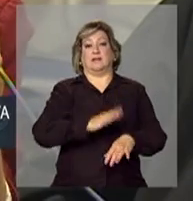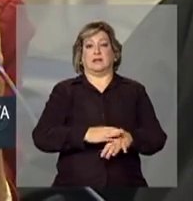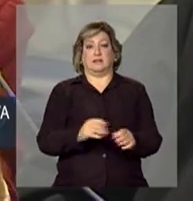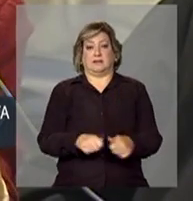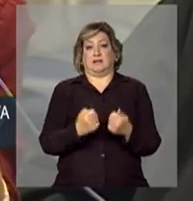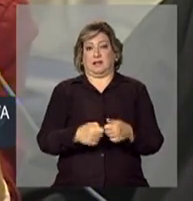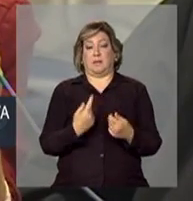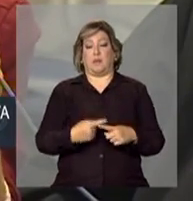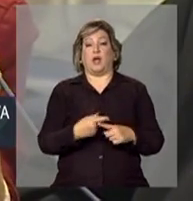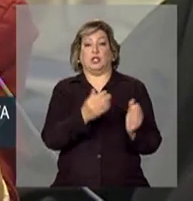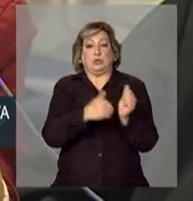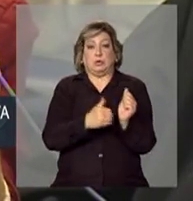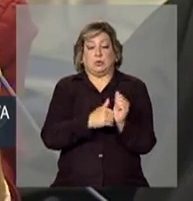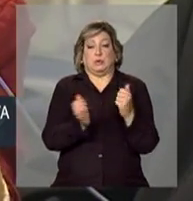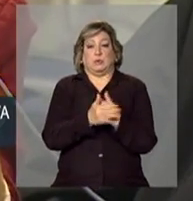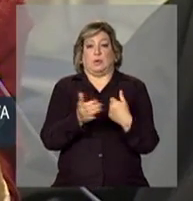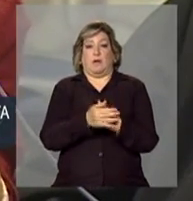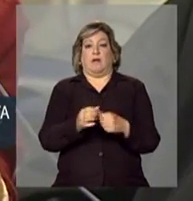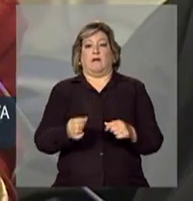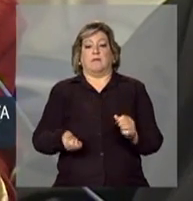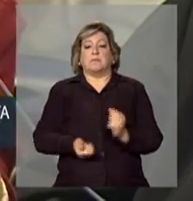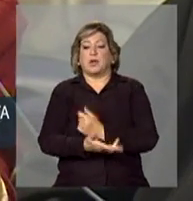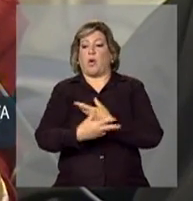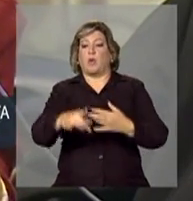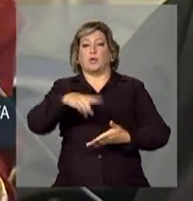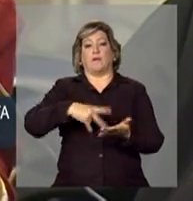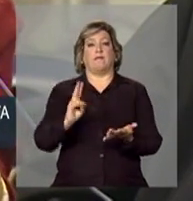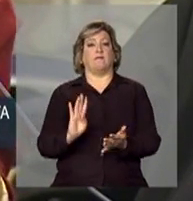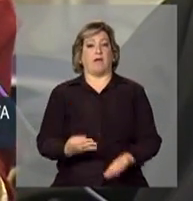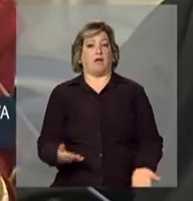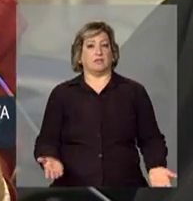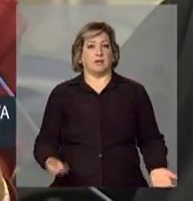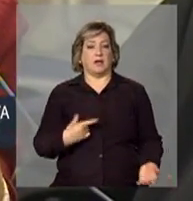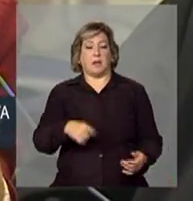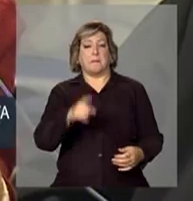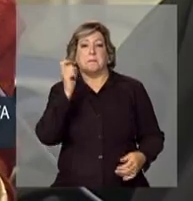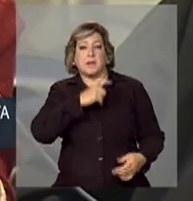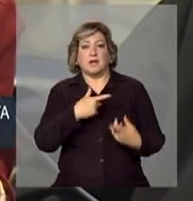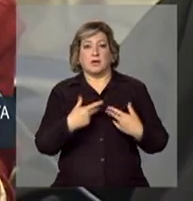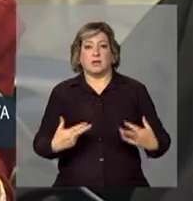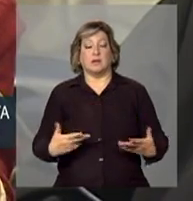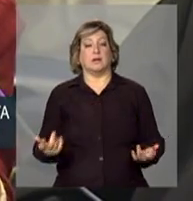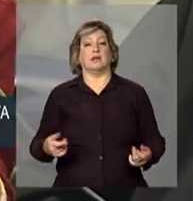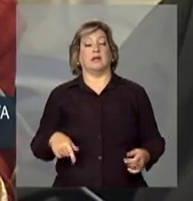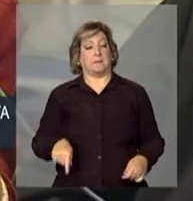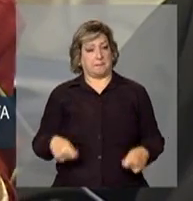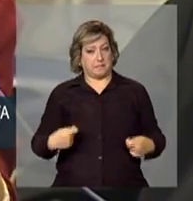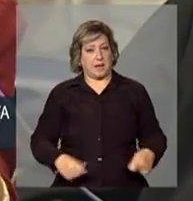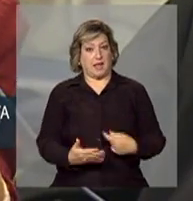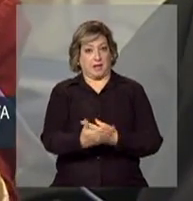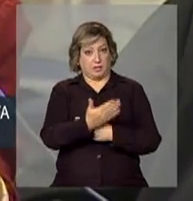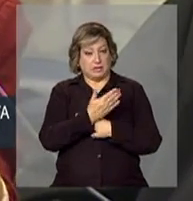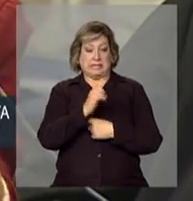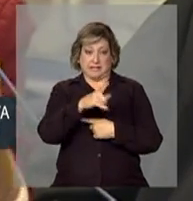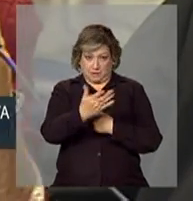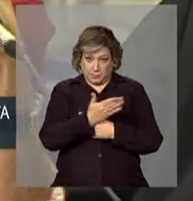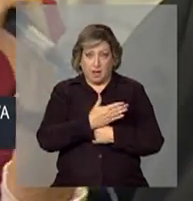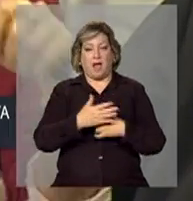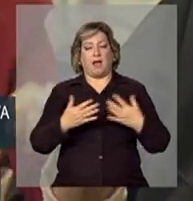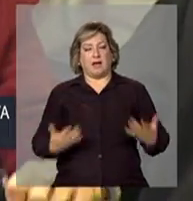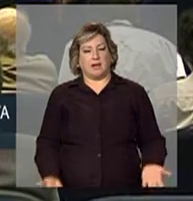melhor, resgatar a respeitabilidade das Forças Armadas, que, afinal de contas, contribuem com a cidadania, se fizer o seu